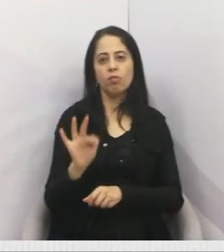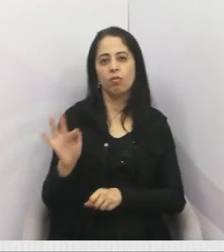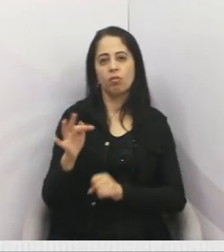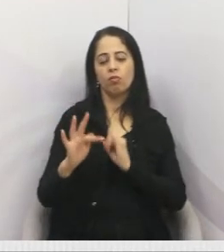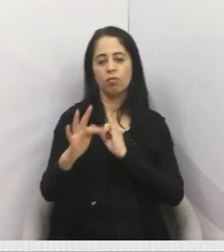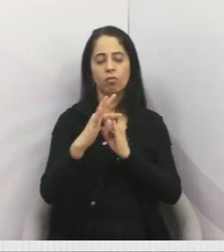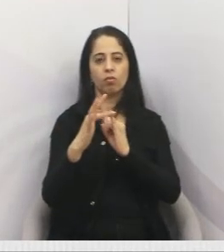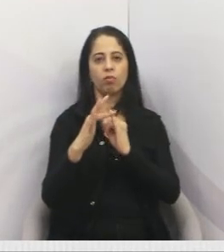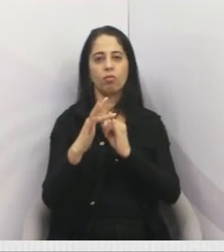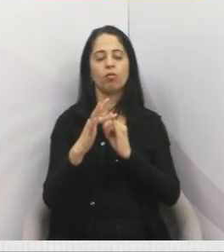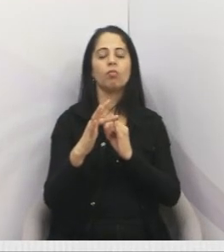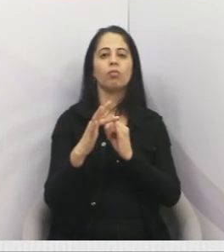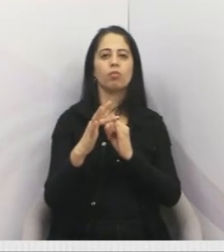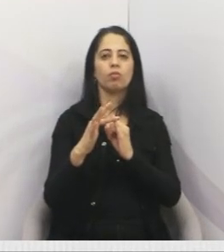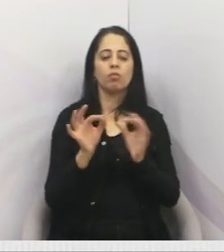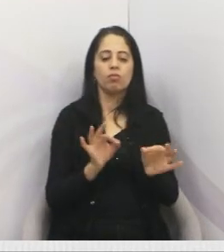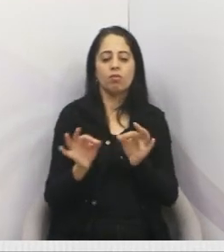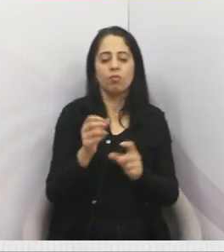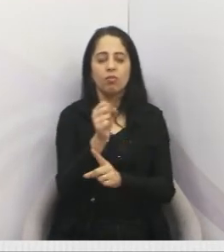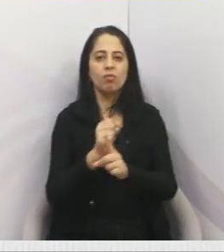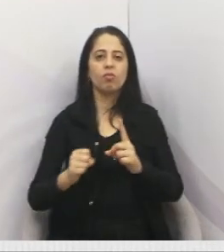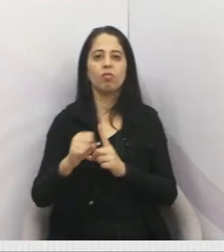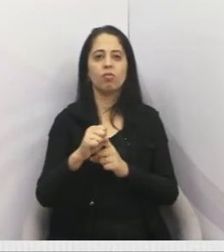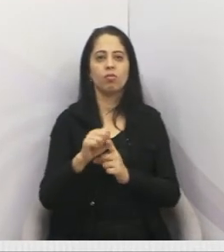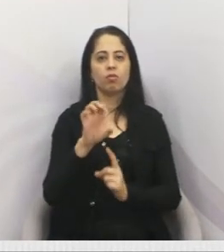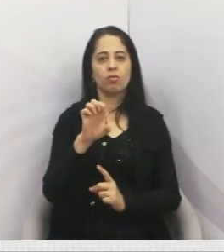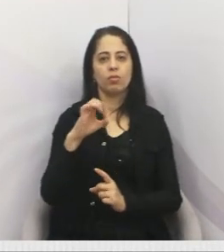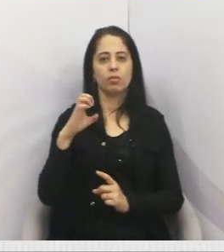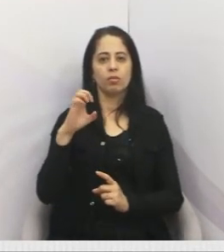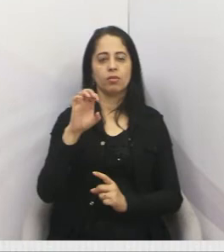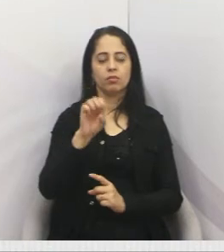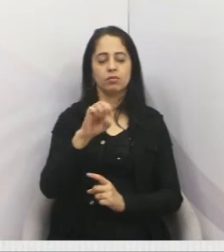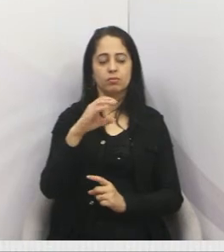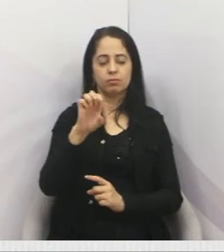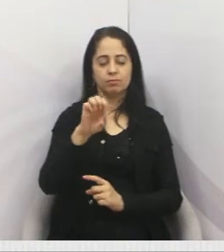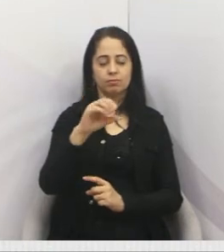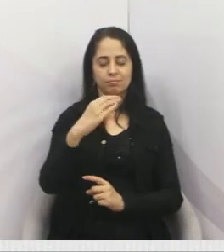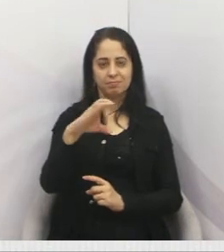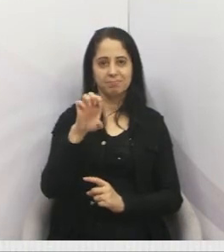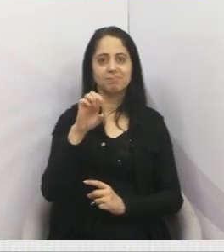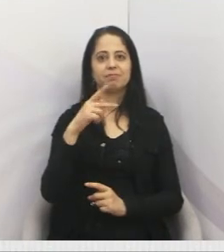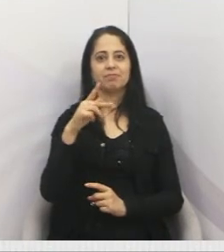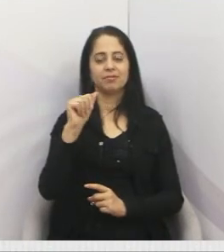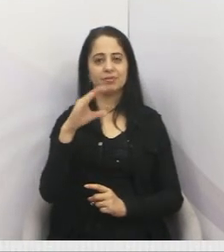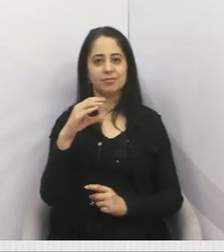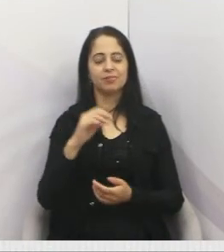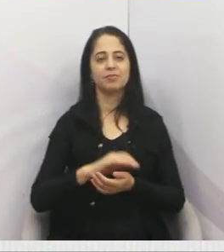pesquisa, Instituto Federal e Organização da Sociedade Civil, CEPAC.